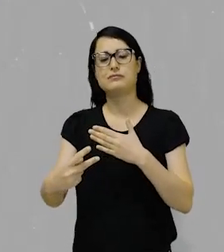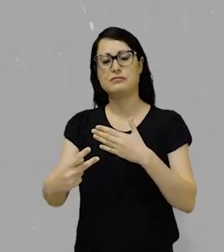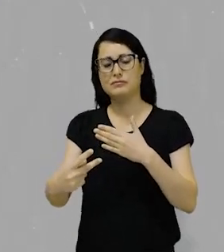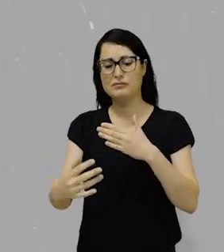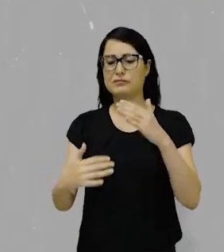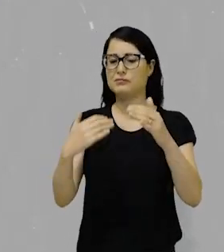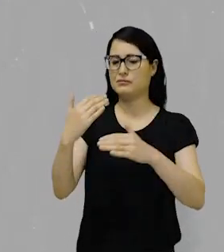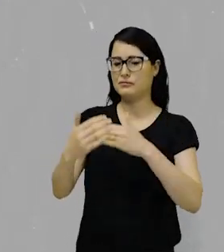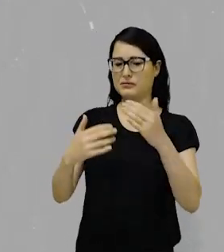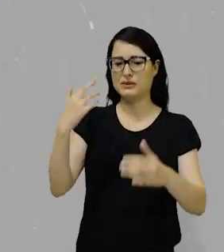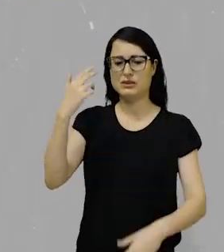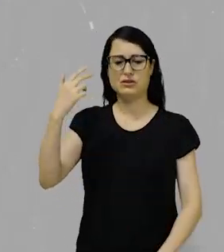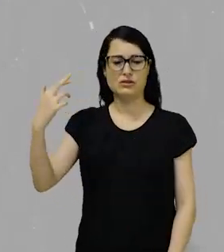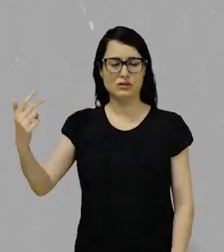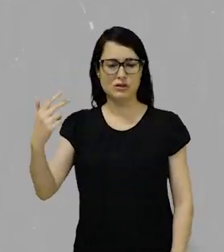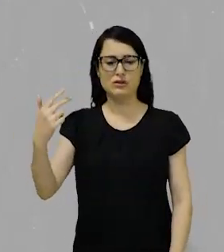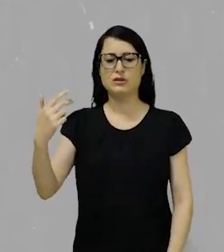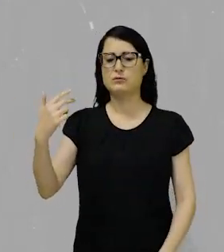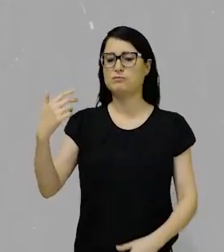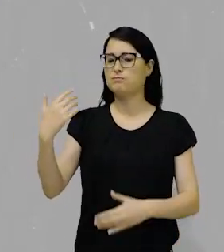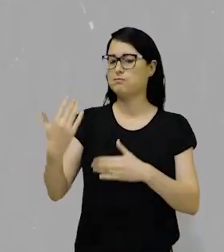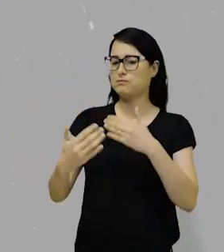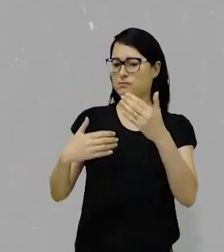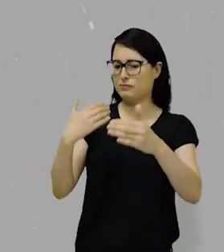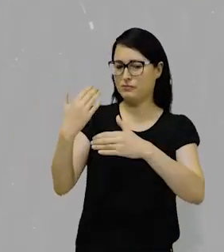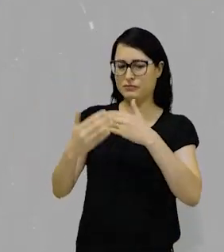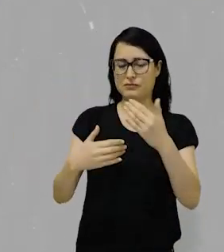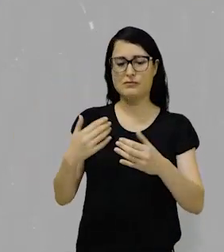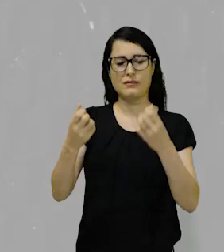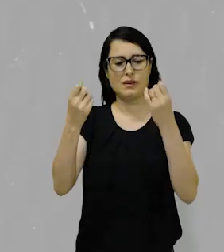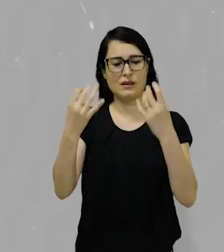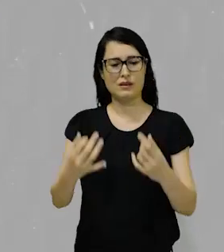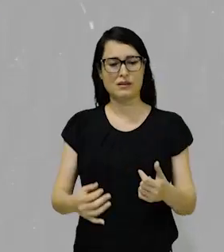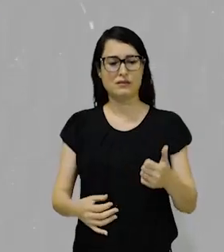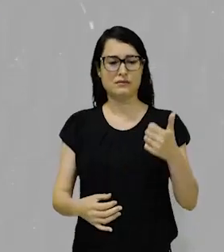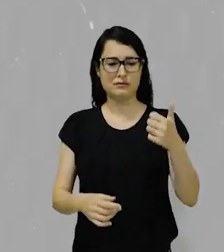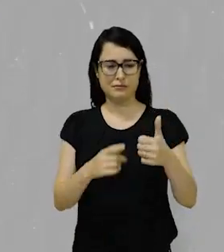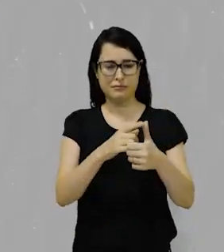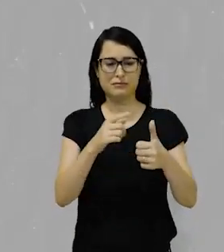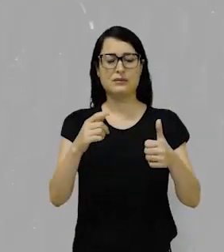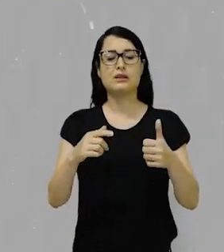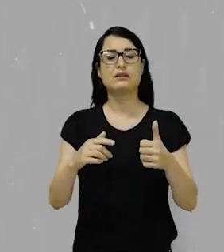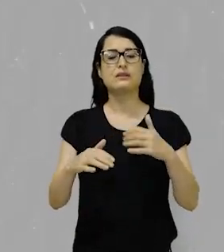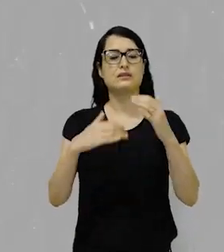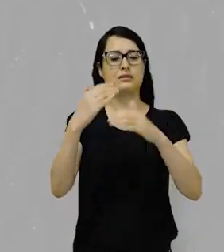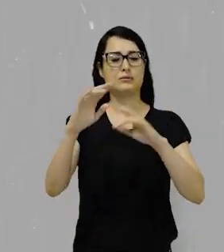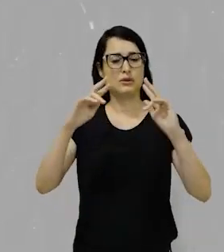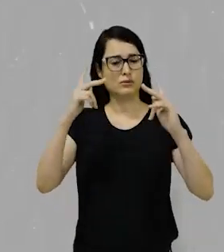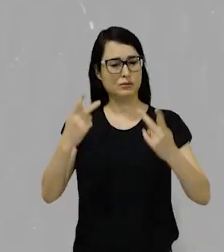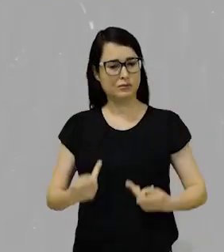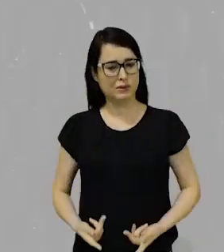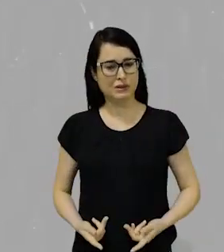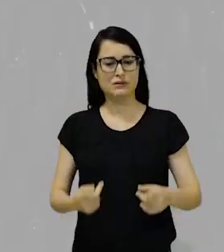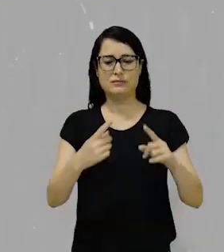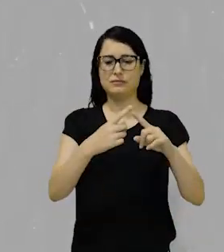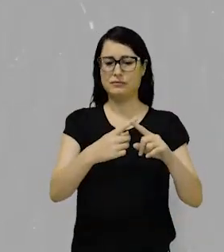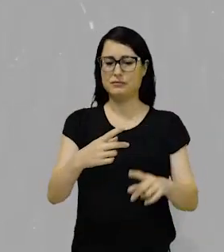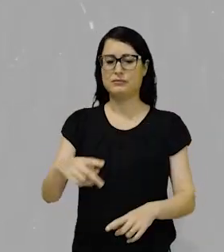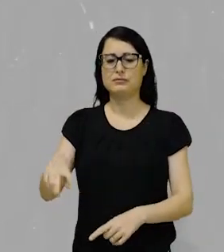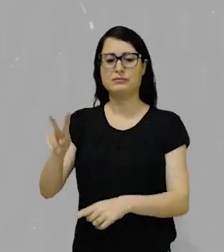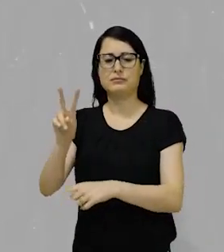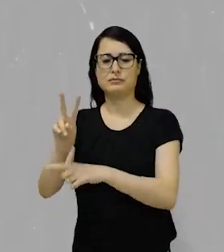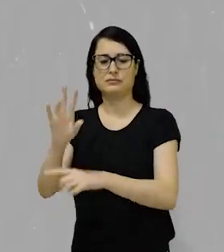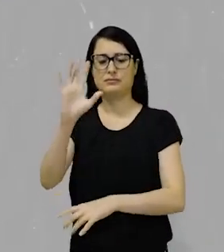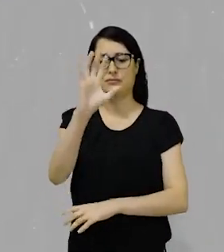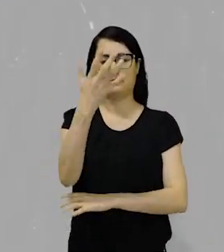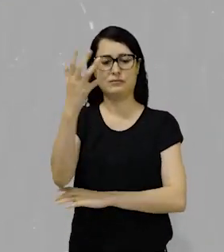processo histórico evolutivo, nós vamos falar sobre o desenvolvimento humano e a preservação ambiental, né? Esse embate